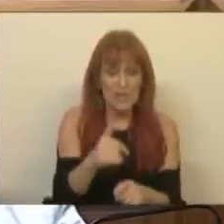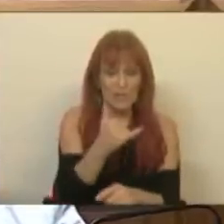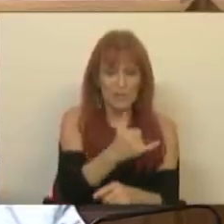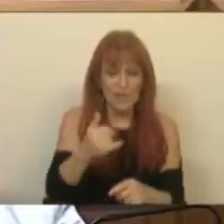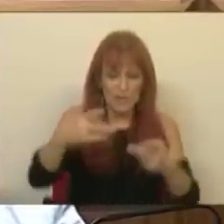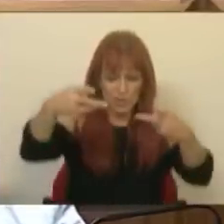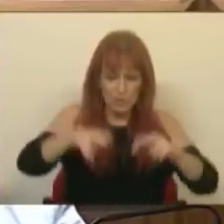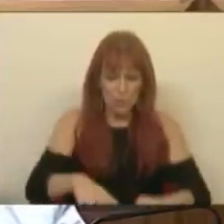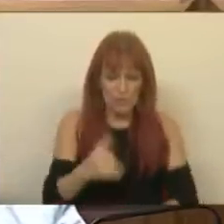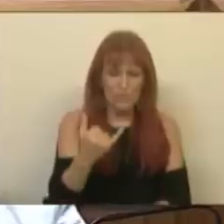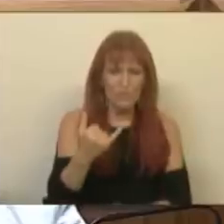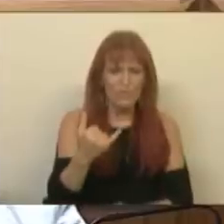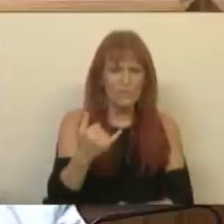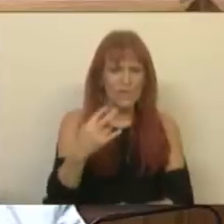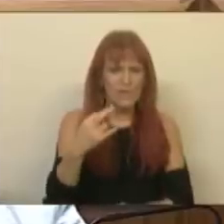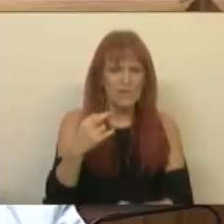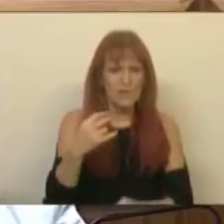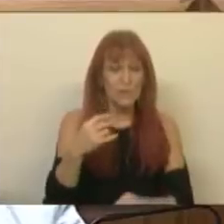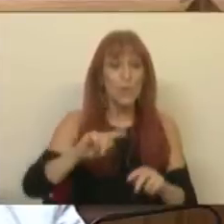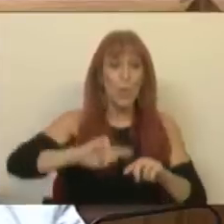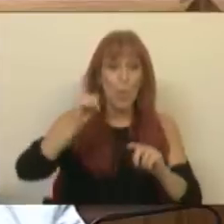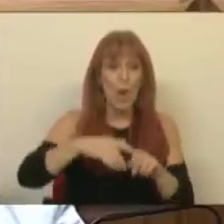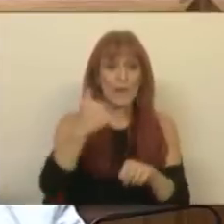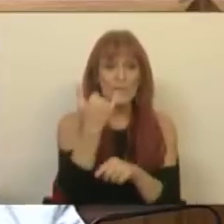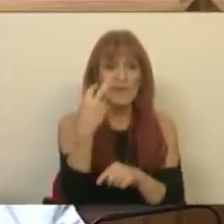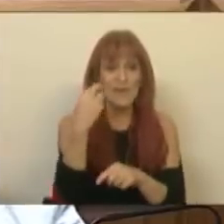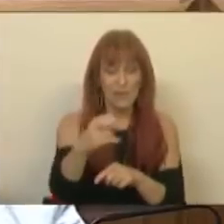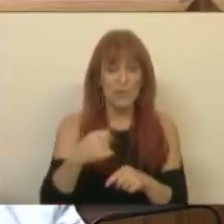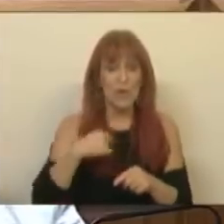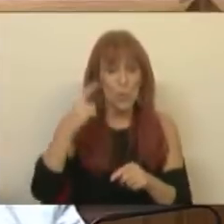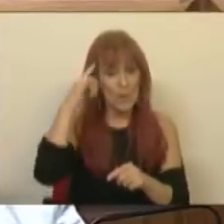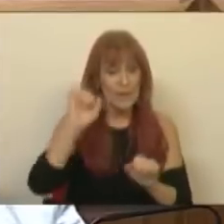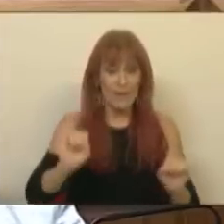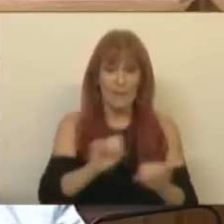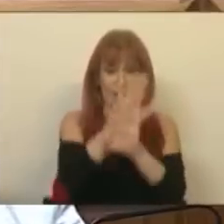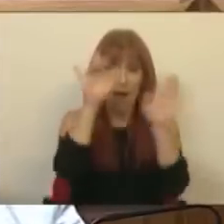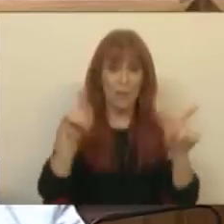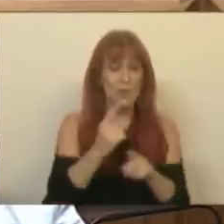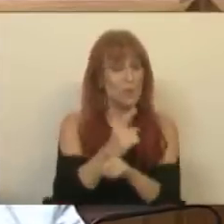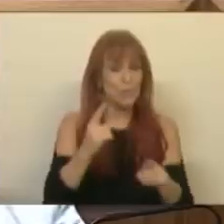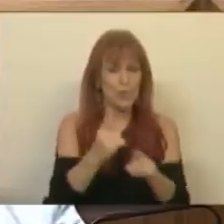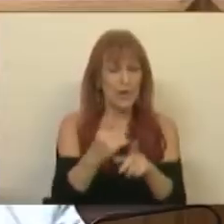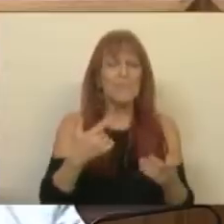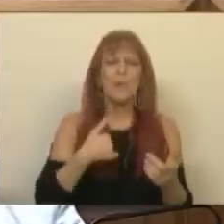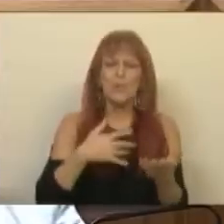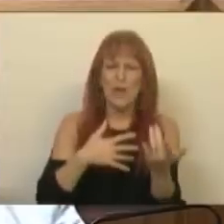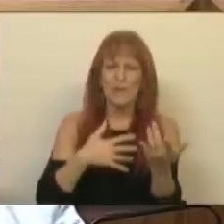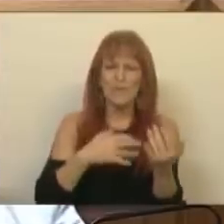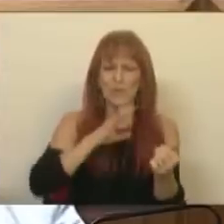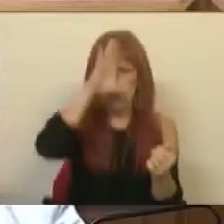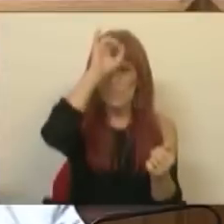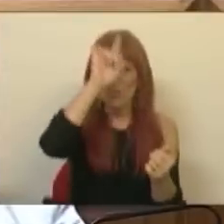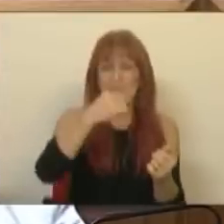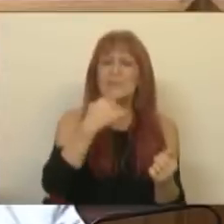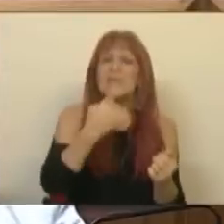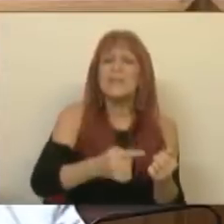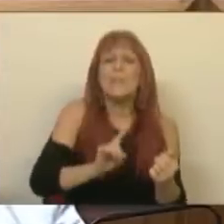22 para 23 eu tenho uma ideia Clara daquelas que são as razões mas gostaria